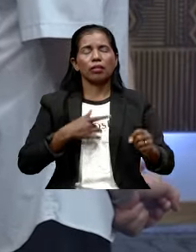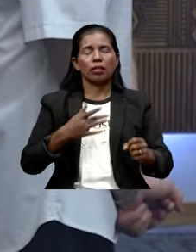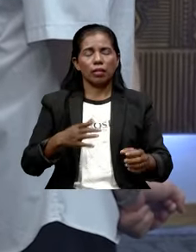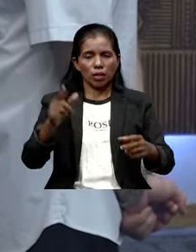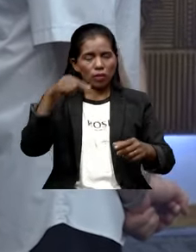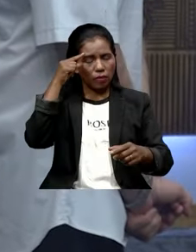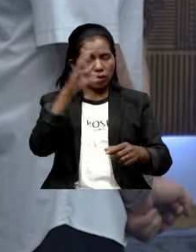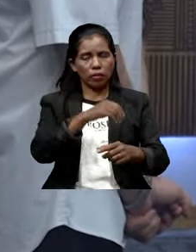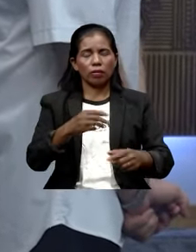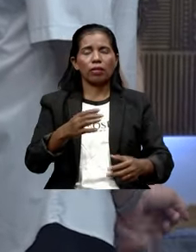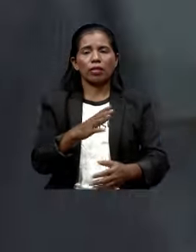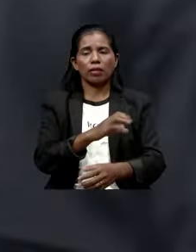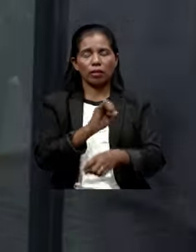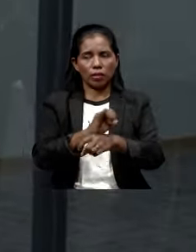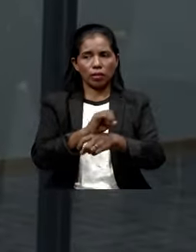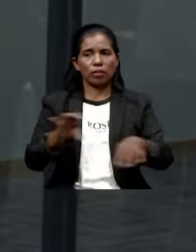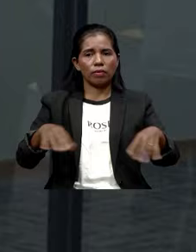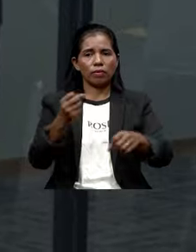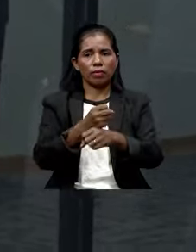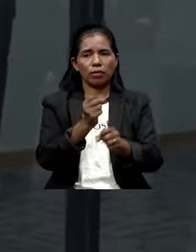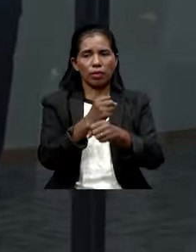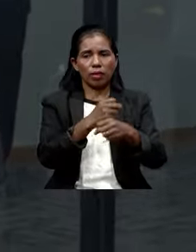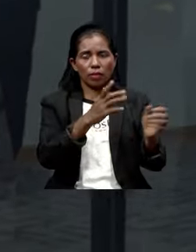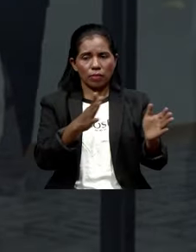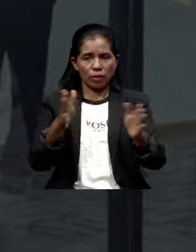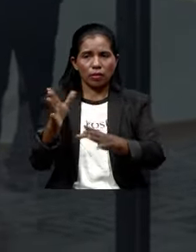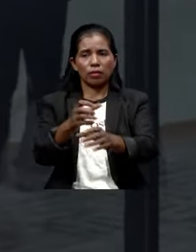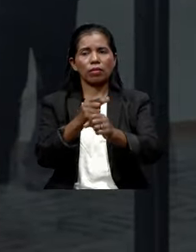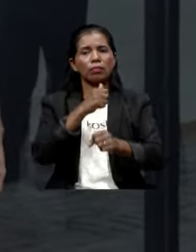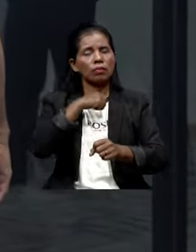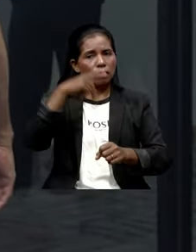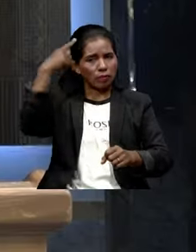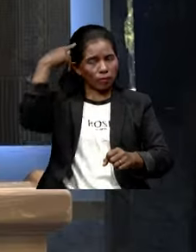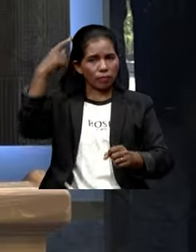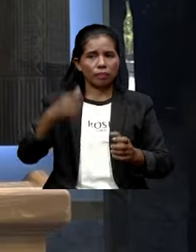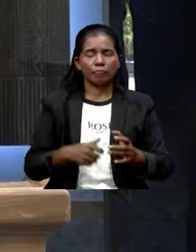igreja, né, durante o serviço de Macás, sobre a preparação, a tocimo amo Papa.